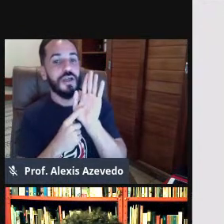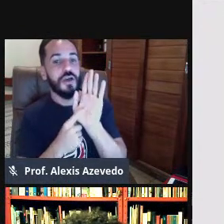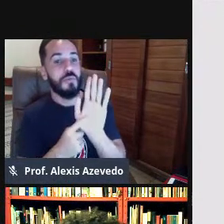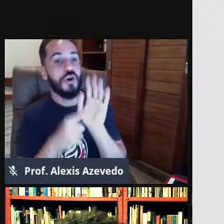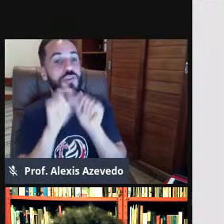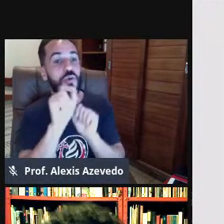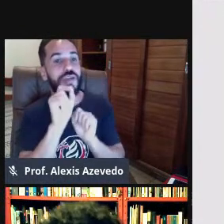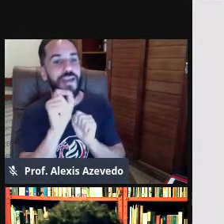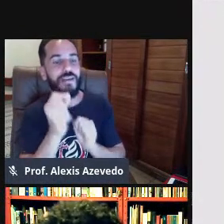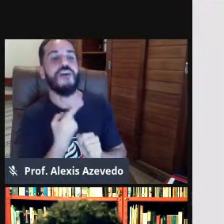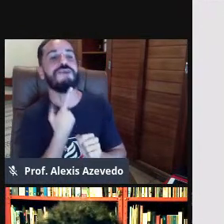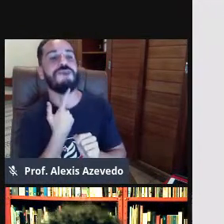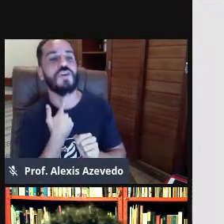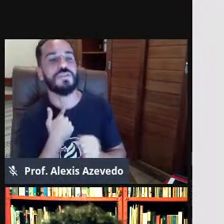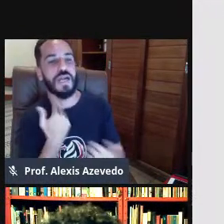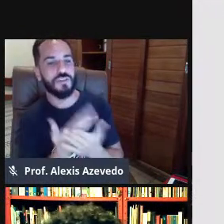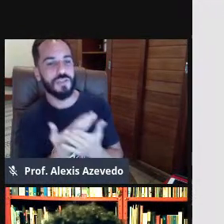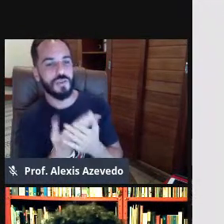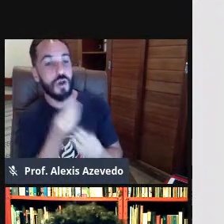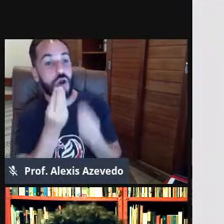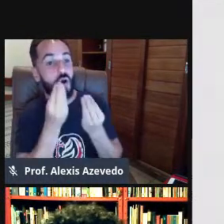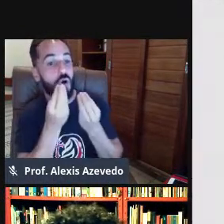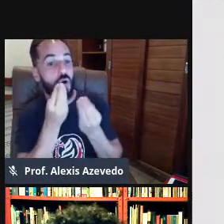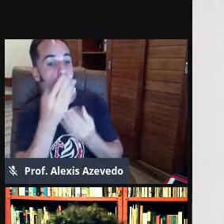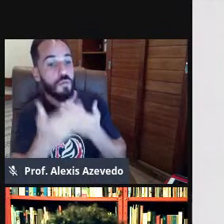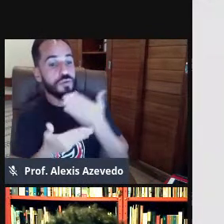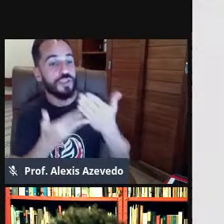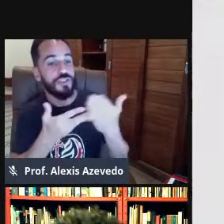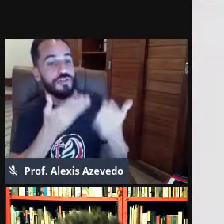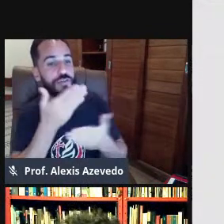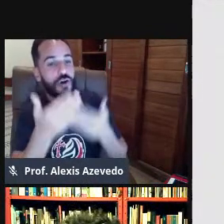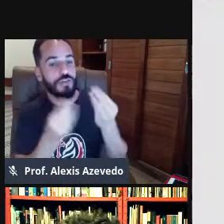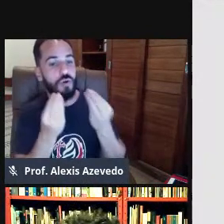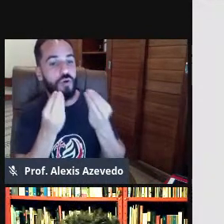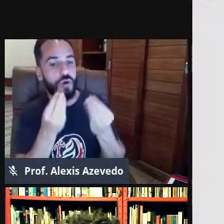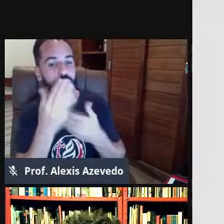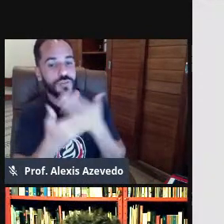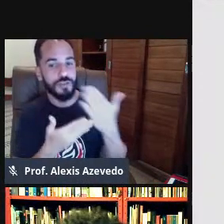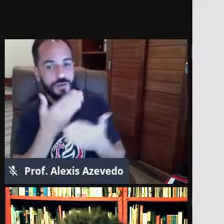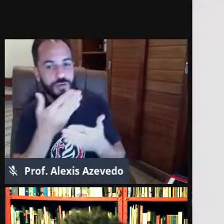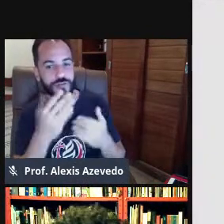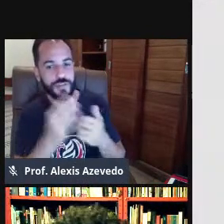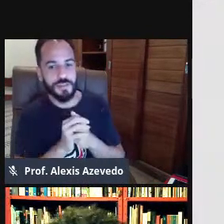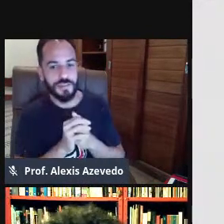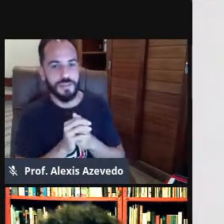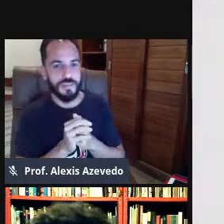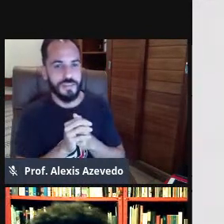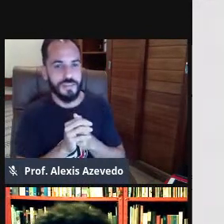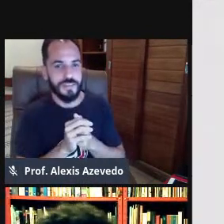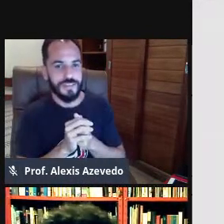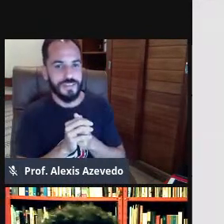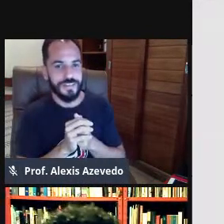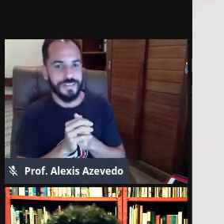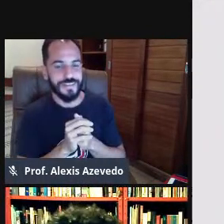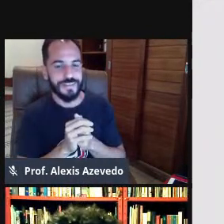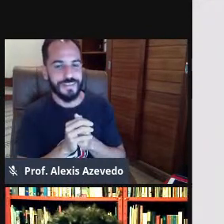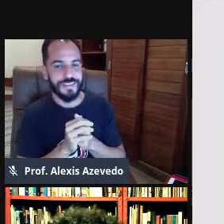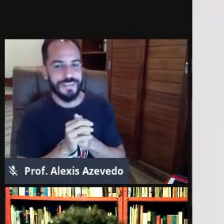né? E de como que ela se desenvolve, né? Eu acho que eu vou apagar esse vídeo, porque não ficou bom, não, né?